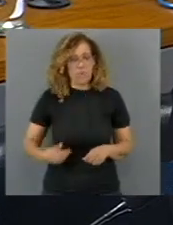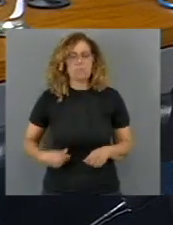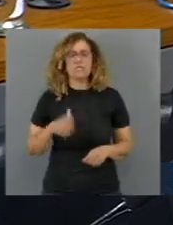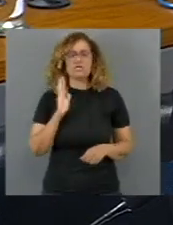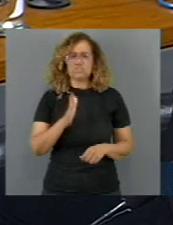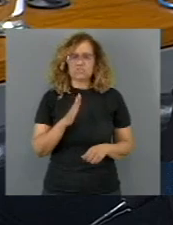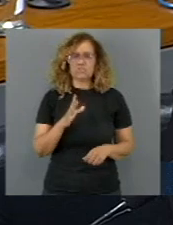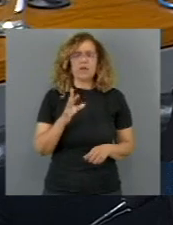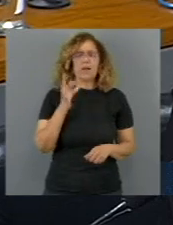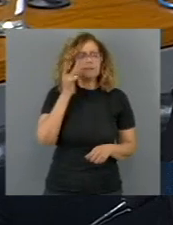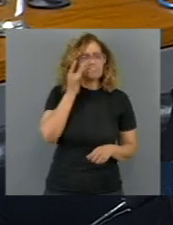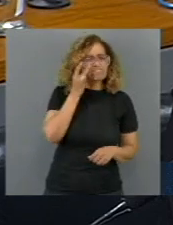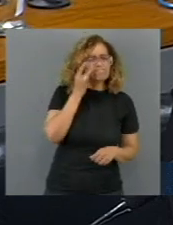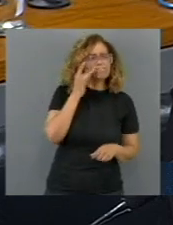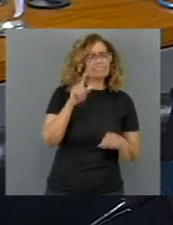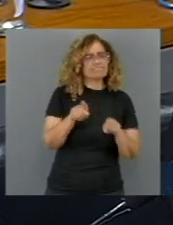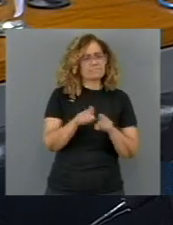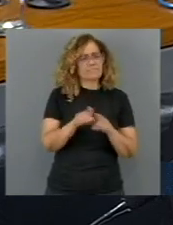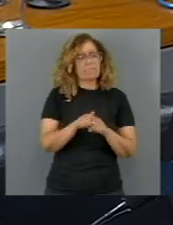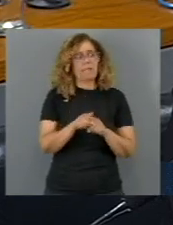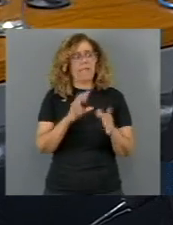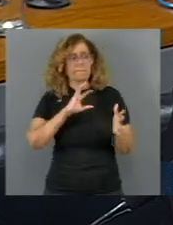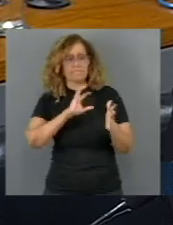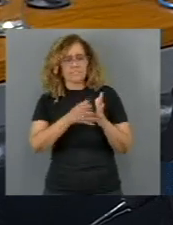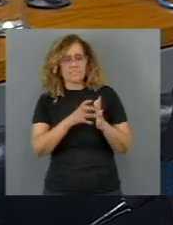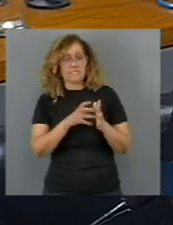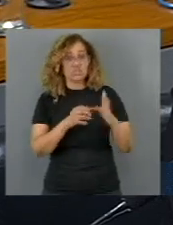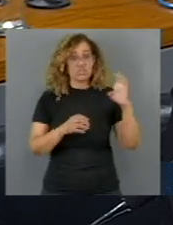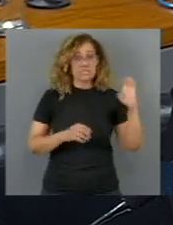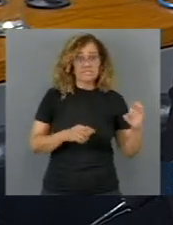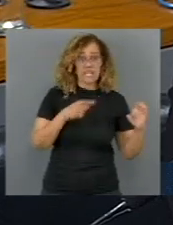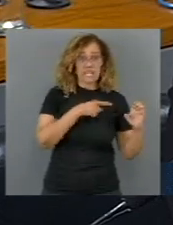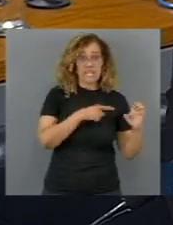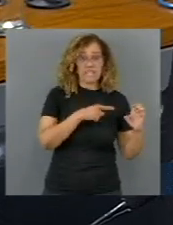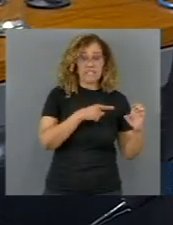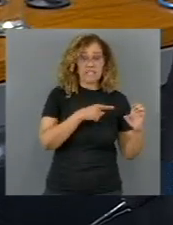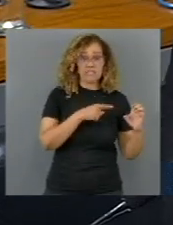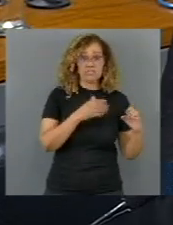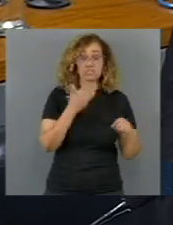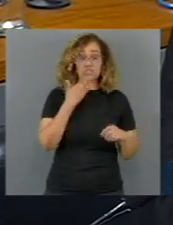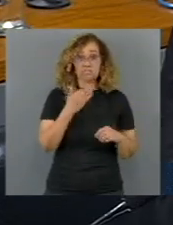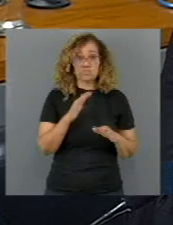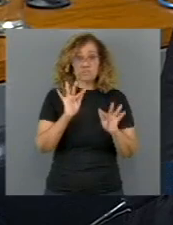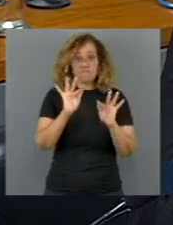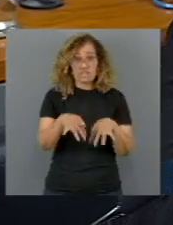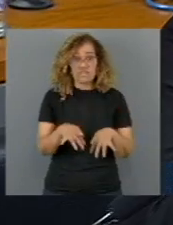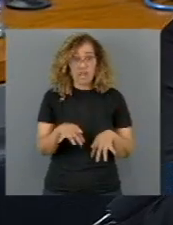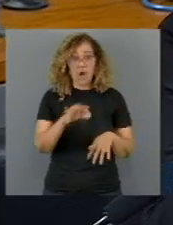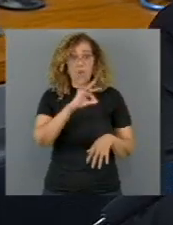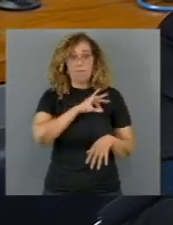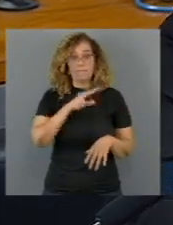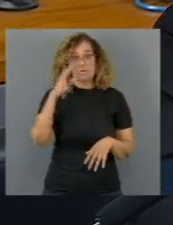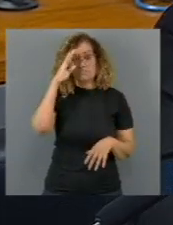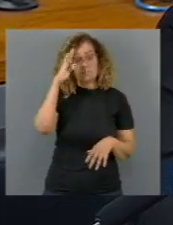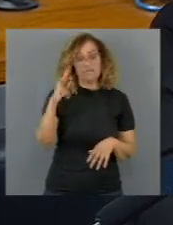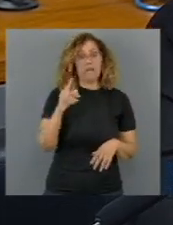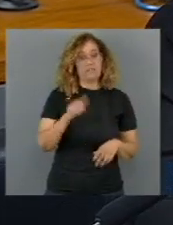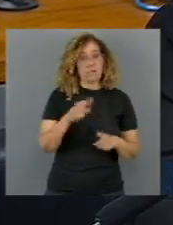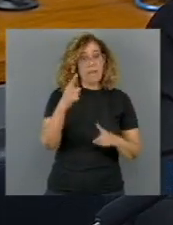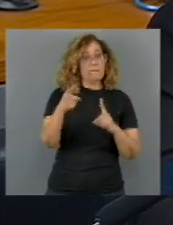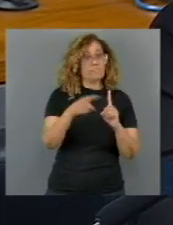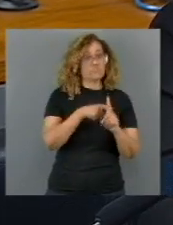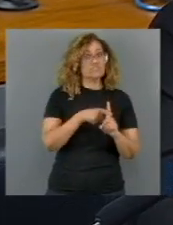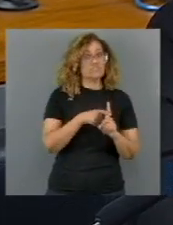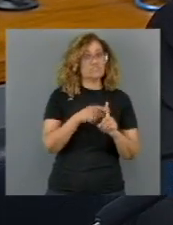presenciei inúmeras manifestações de partidos da extrema esquerda pedindo o fim da polícia militar. Então, já é uma coisa positiva que essa